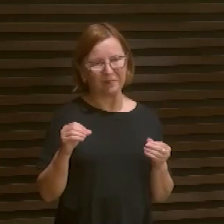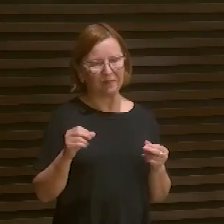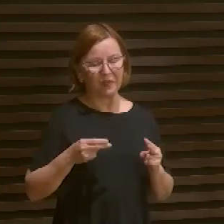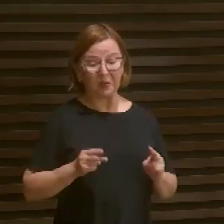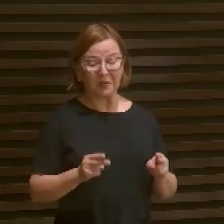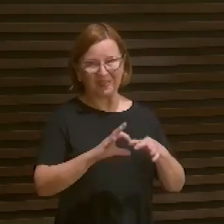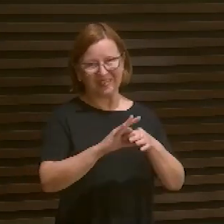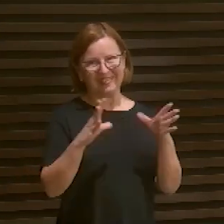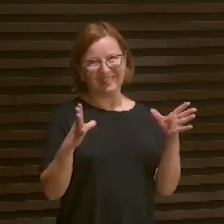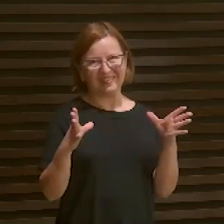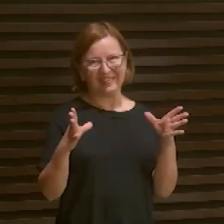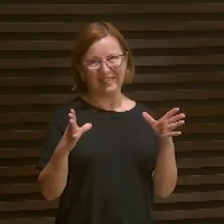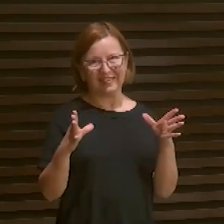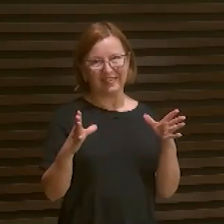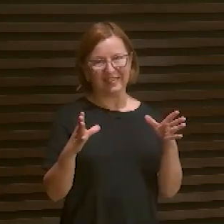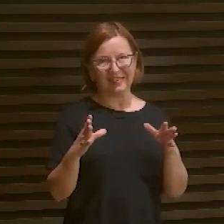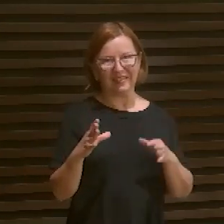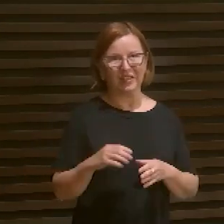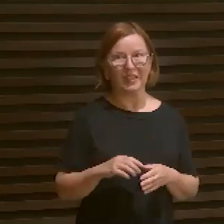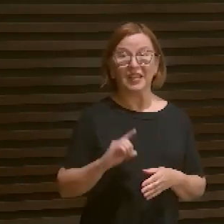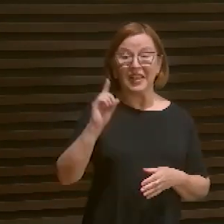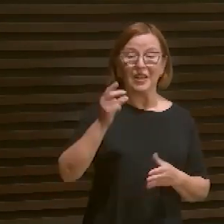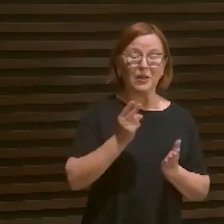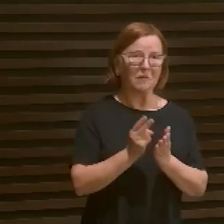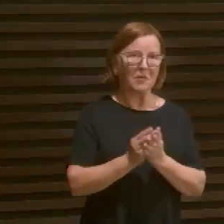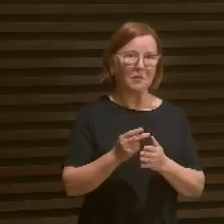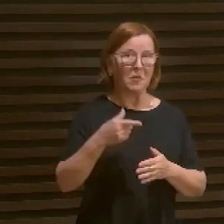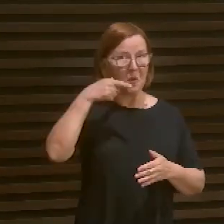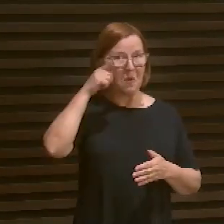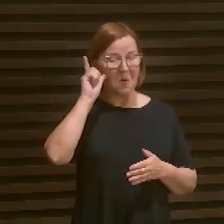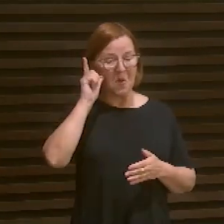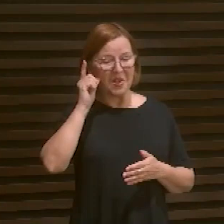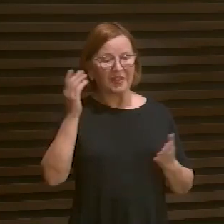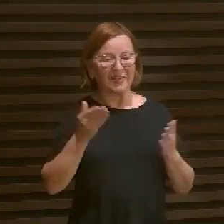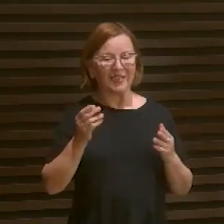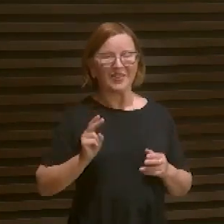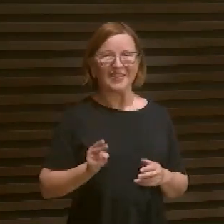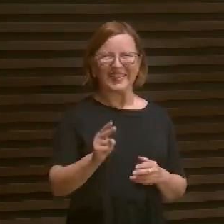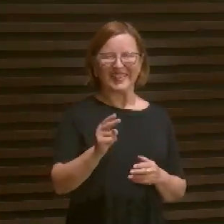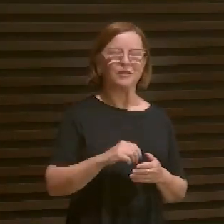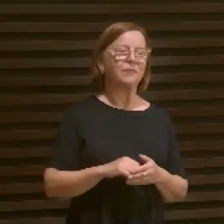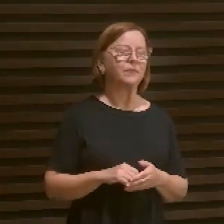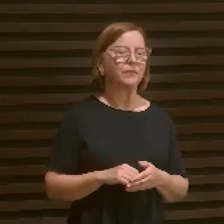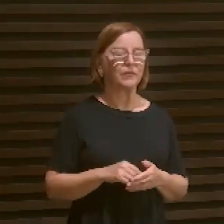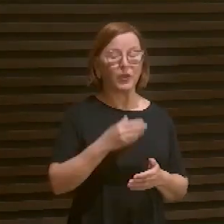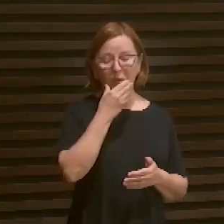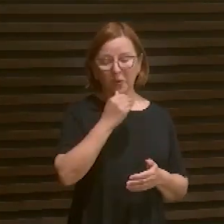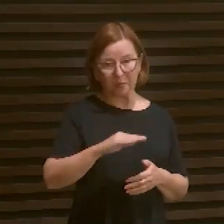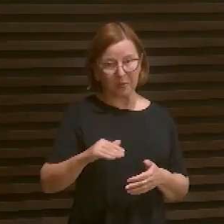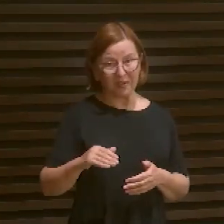continua libertando. Ele é o mesmo de ontem, de hoje e celular para sempre. E o menino foi